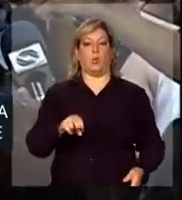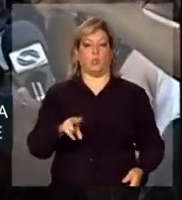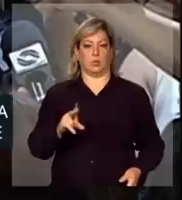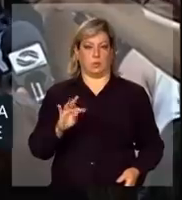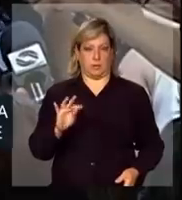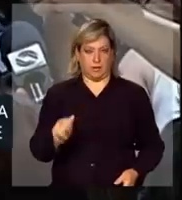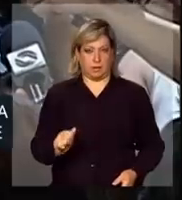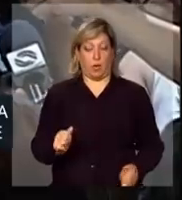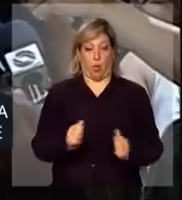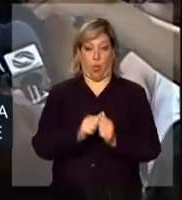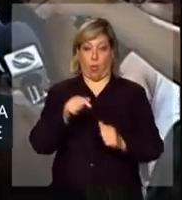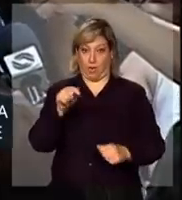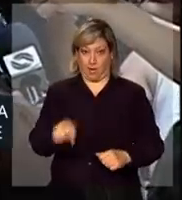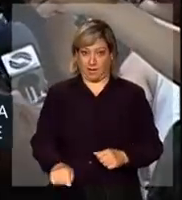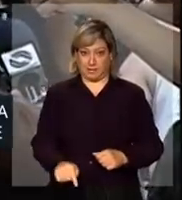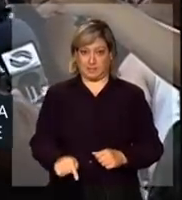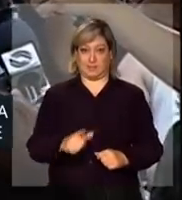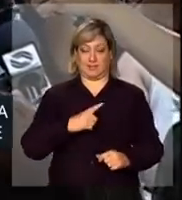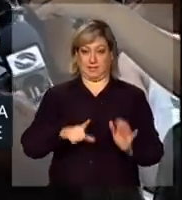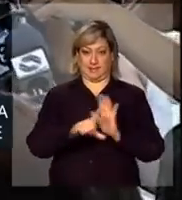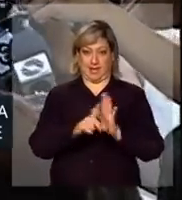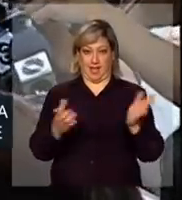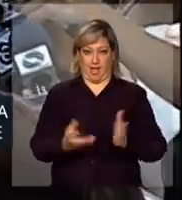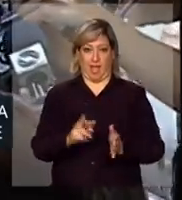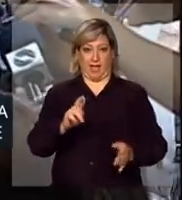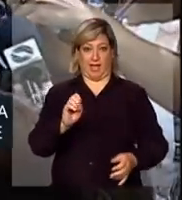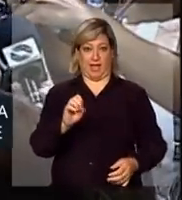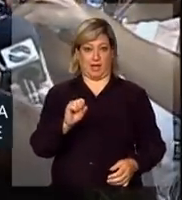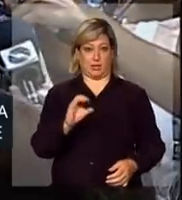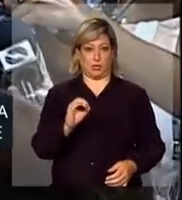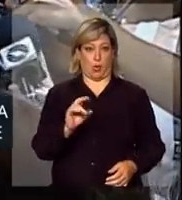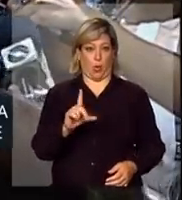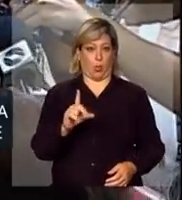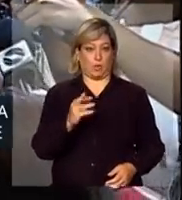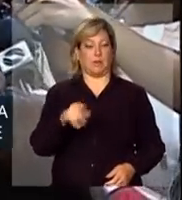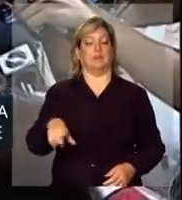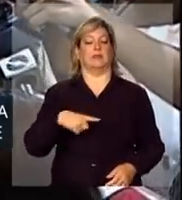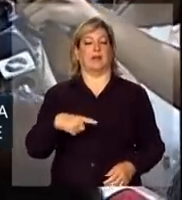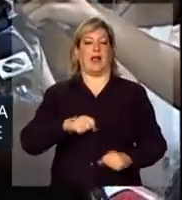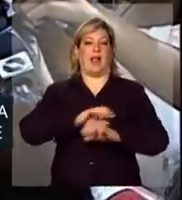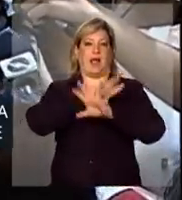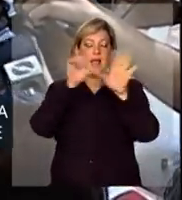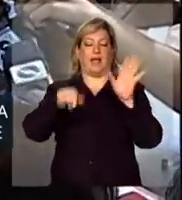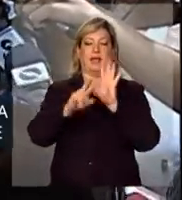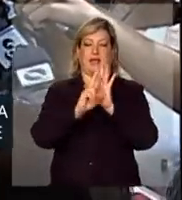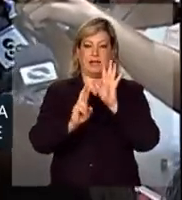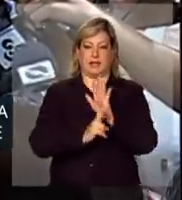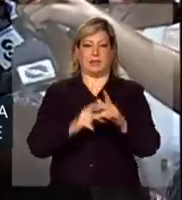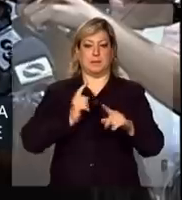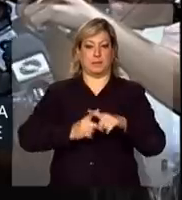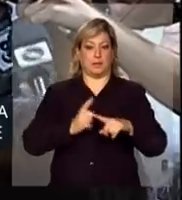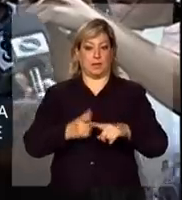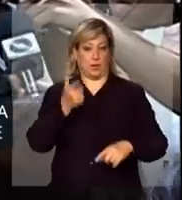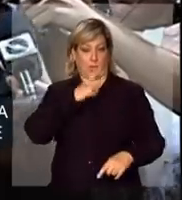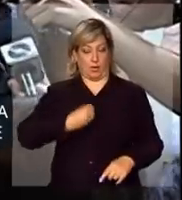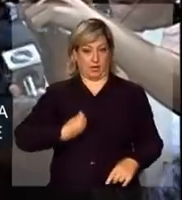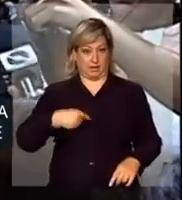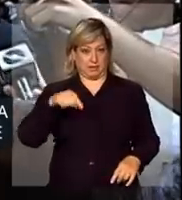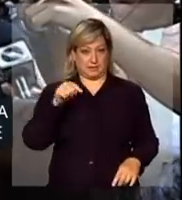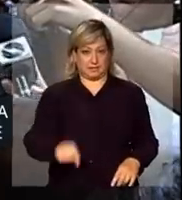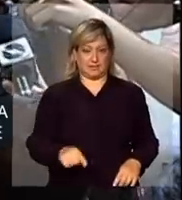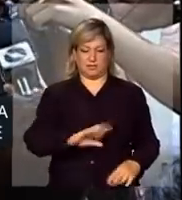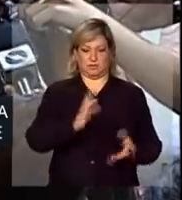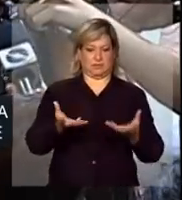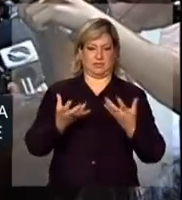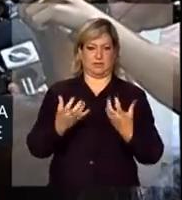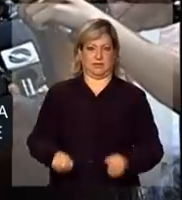Com essa resolução, fica ainda mais clara essa regra e como que a existência de negativa de cobertura possa